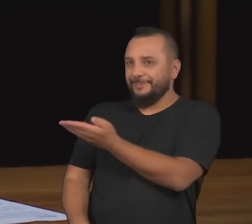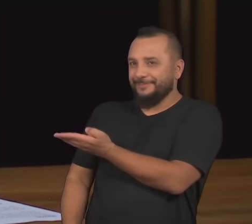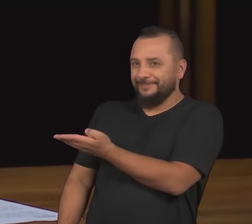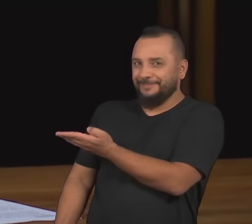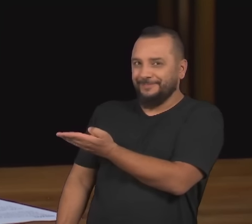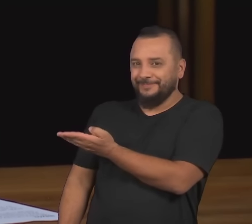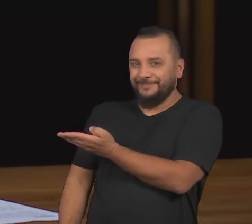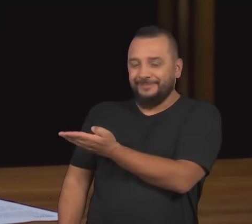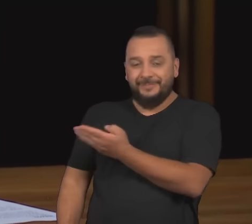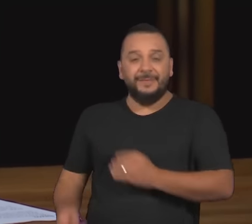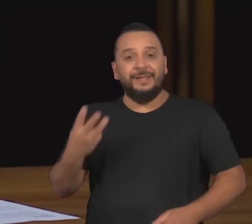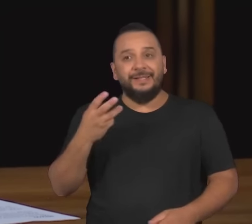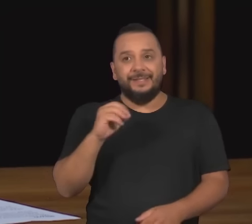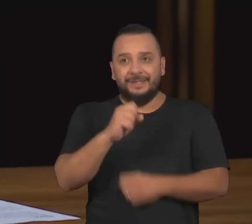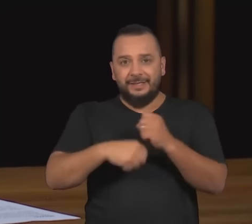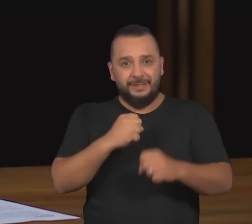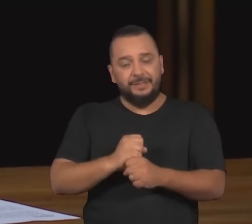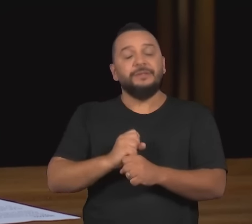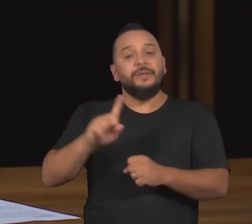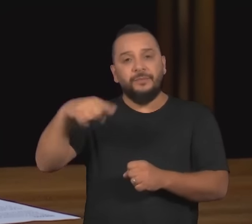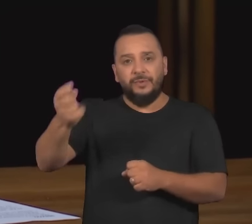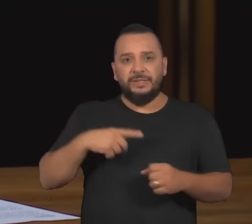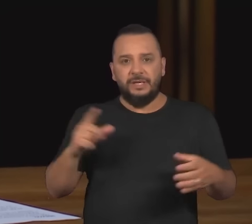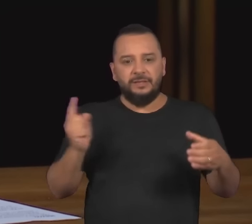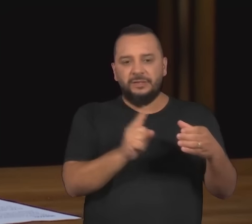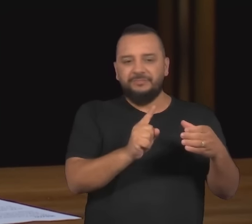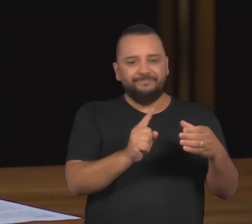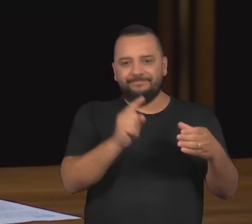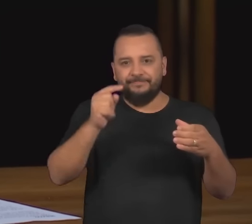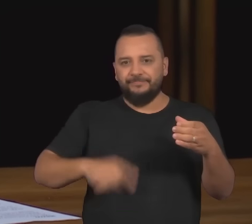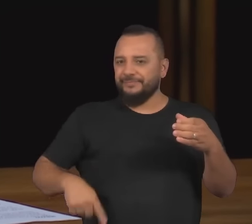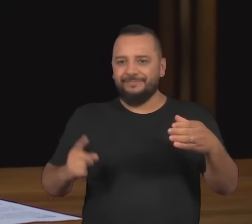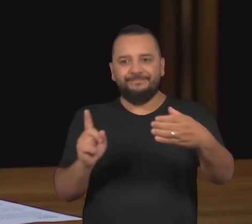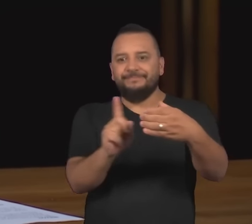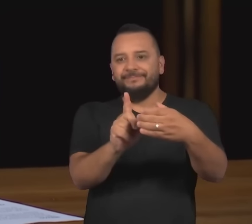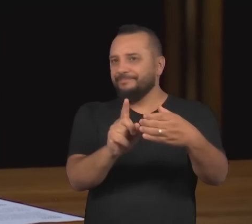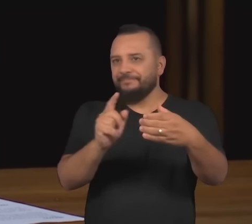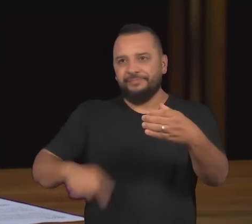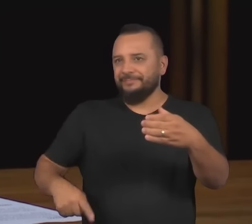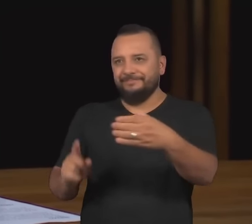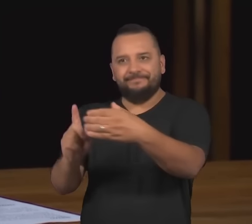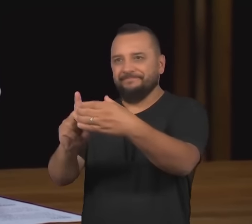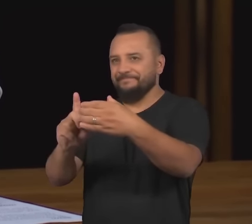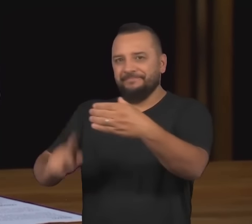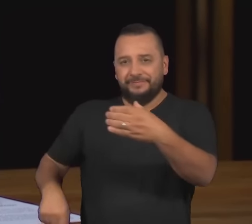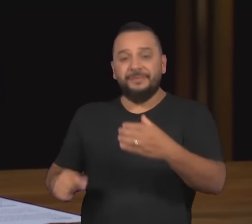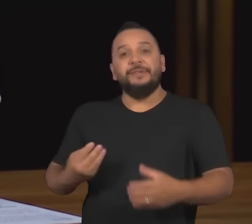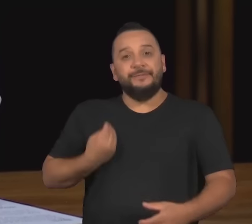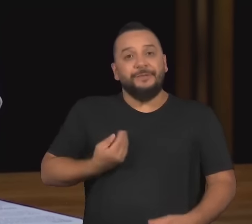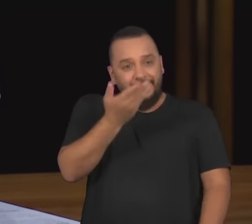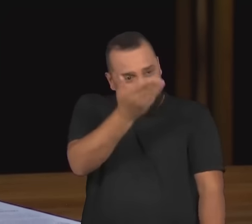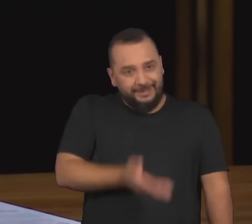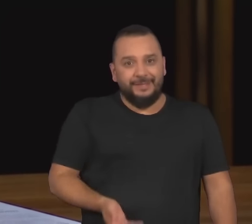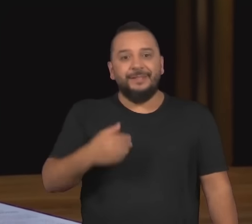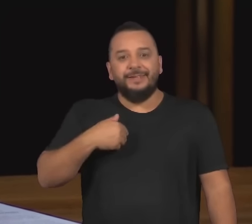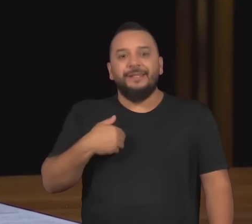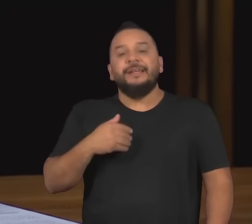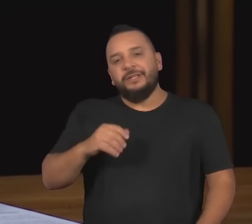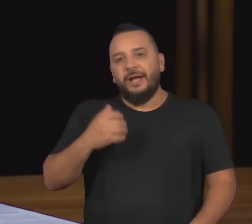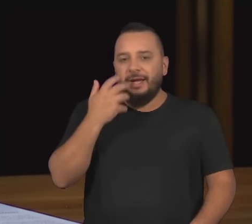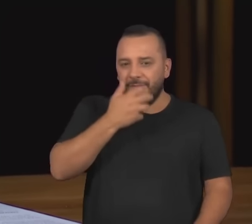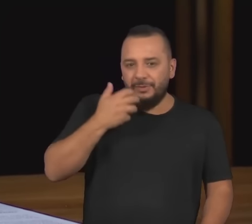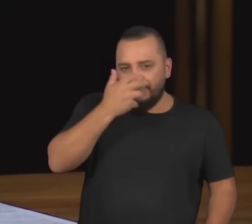depois, ele, que não se encaixa em rebanho algum, está aqui na minha frente, cantor, compositor, ídolo